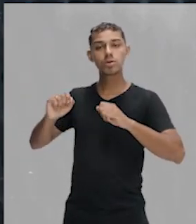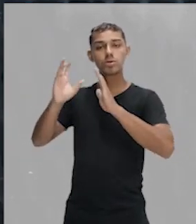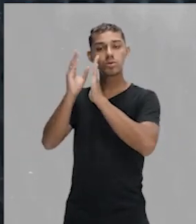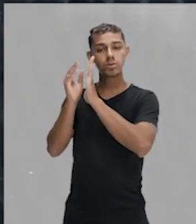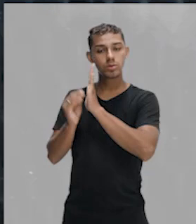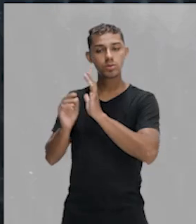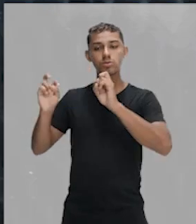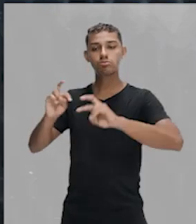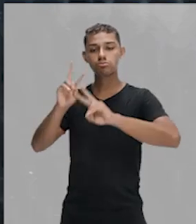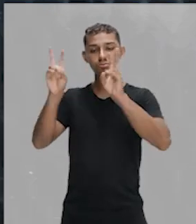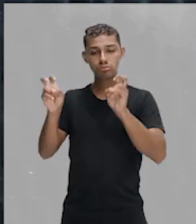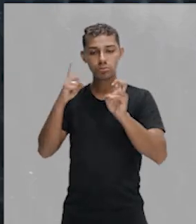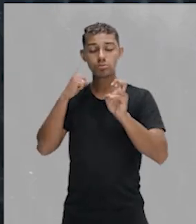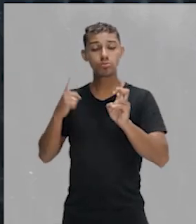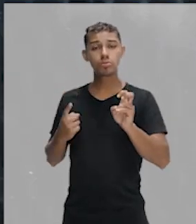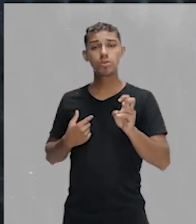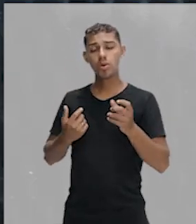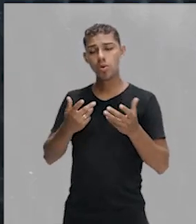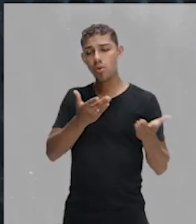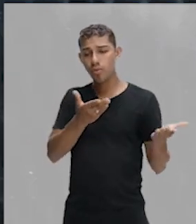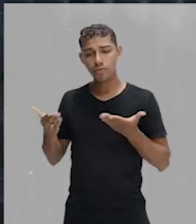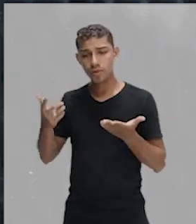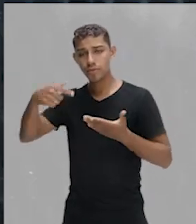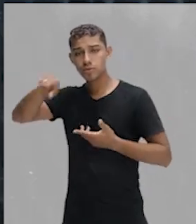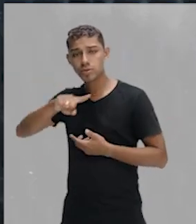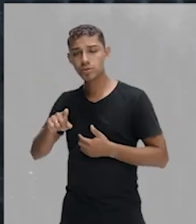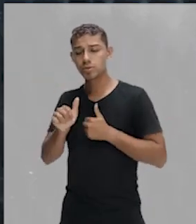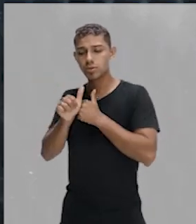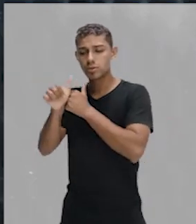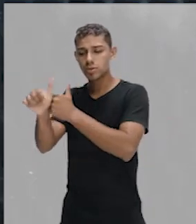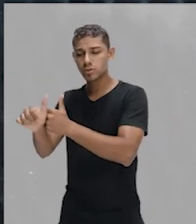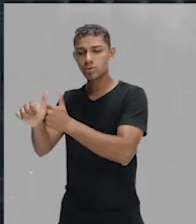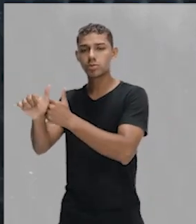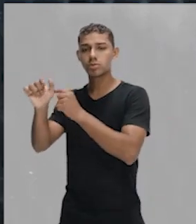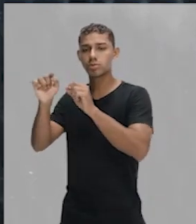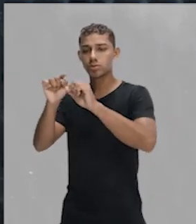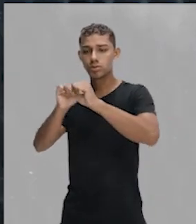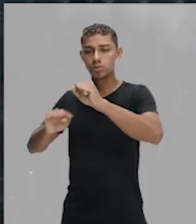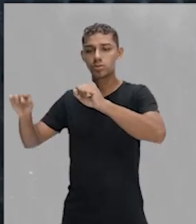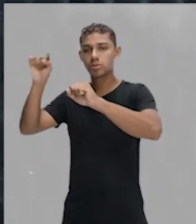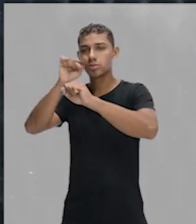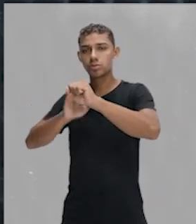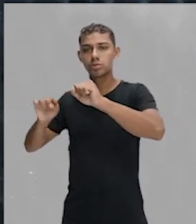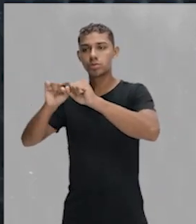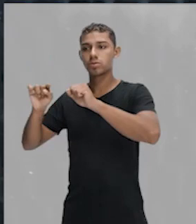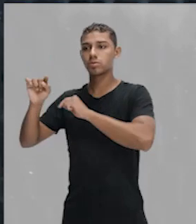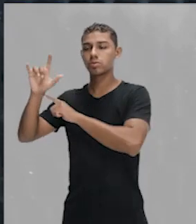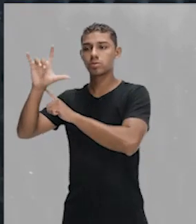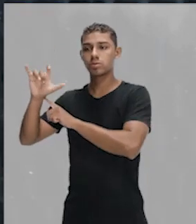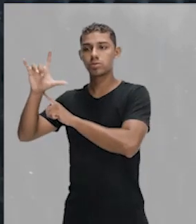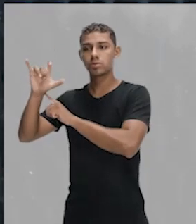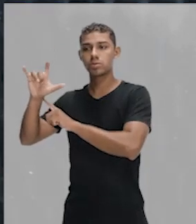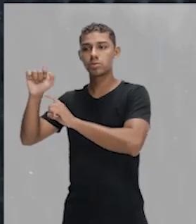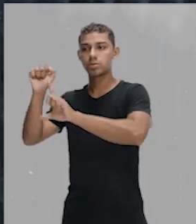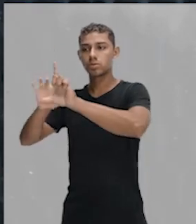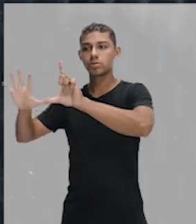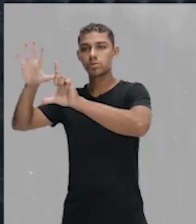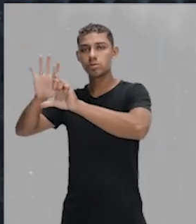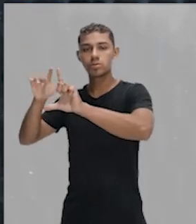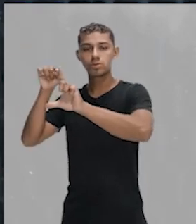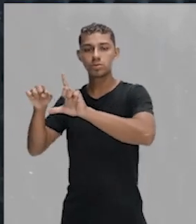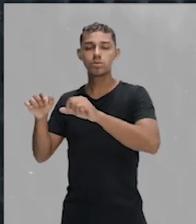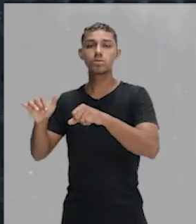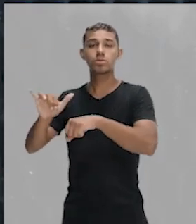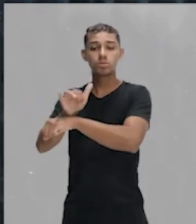convidar vocês para nos seguir lá no Instagram, @plataforma Gonçalves Dias, também no YouTube. Essas aulas ficam